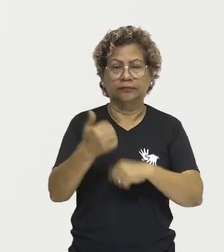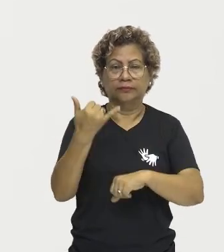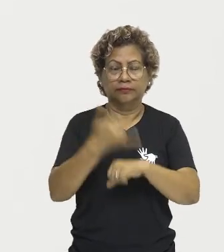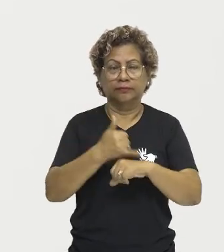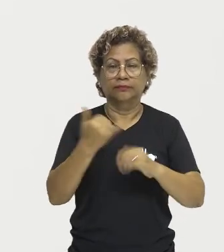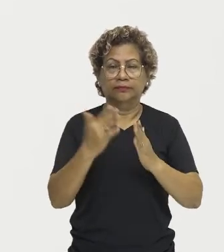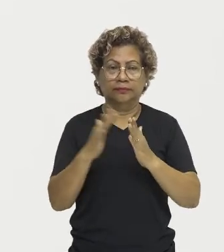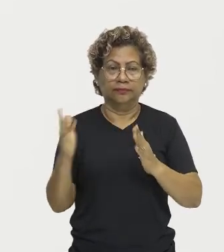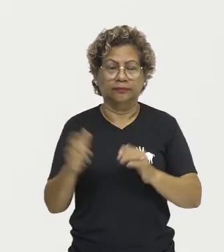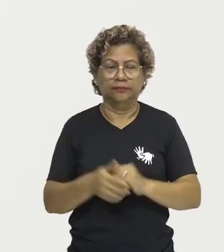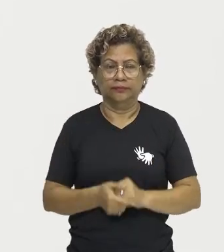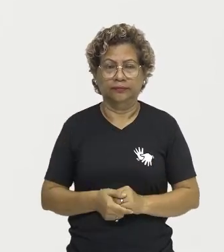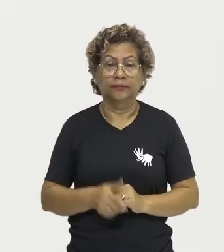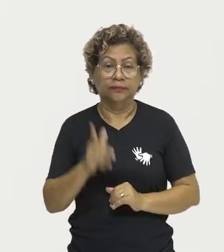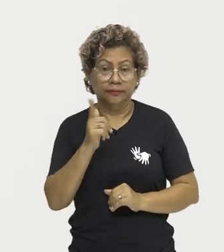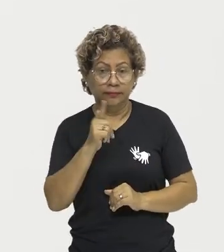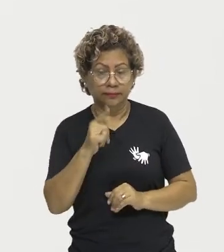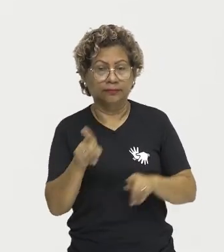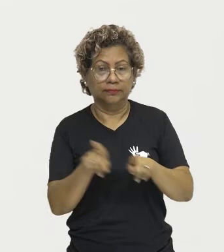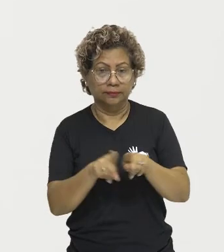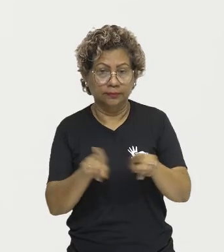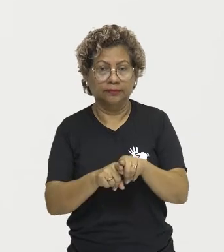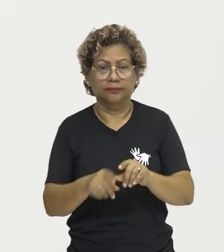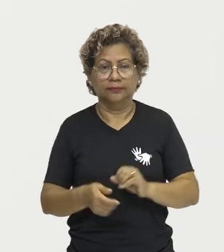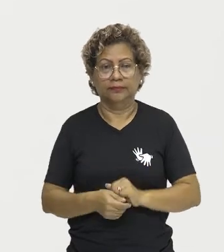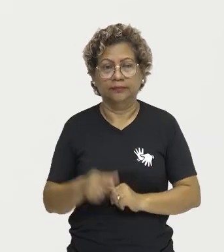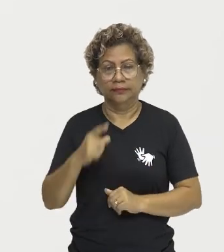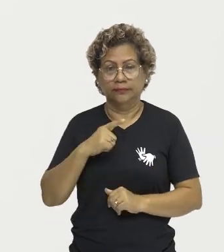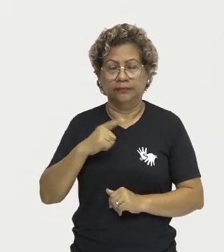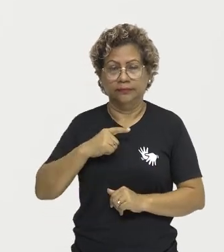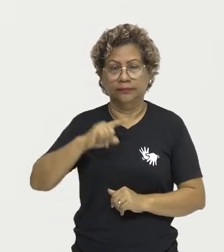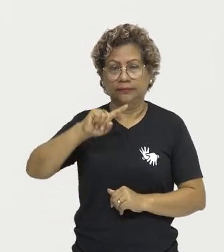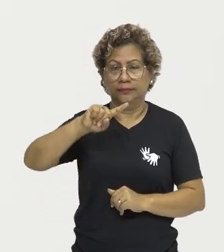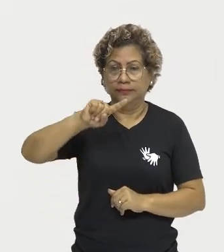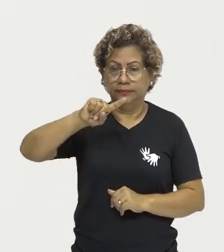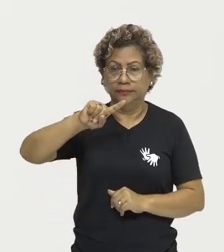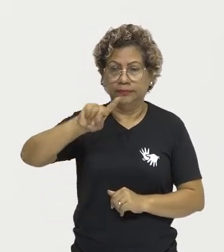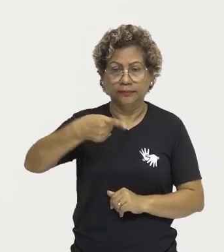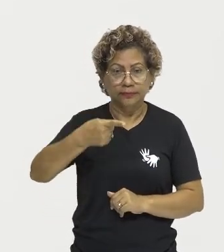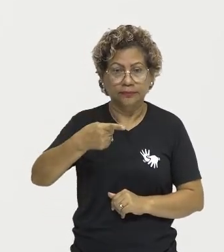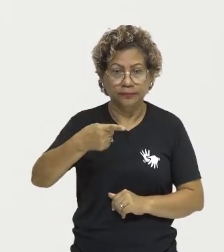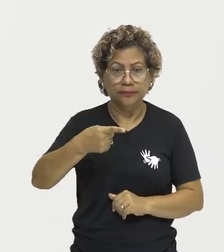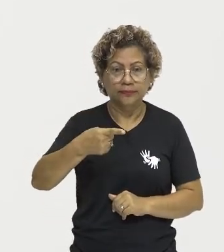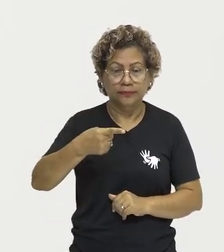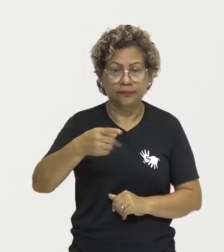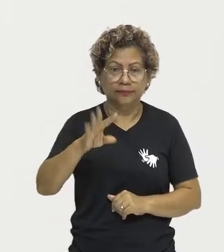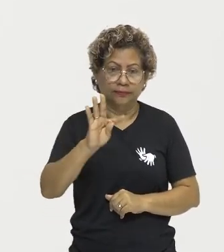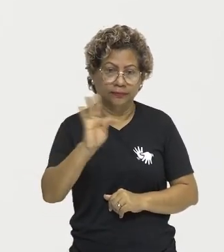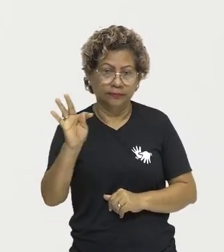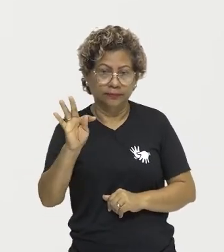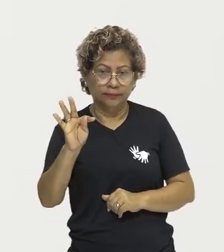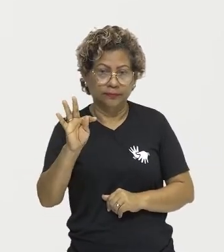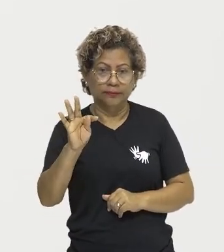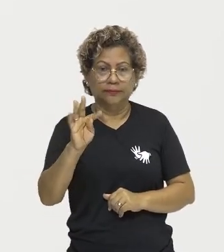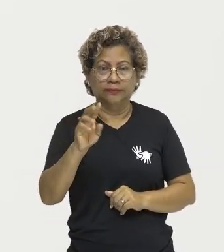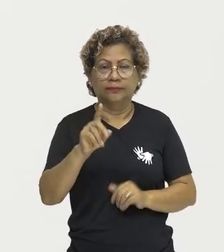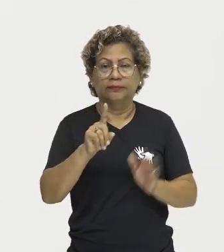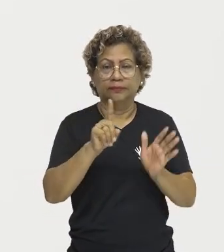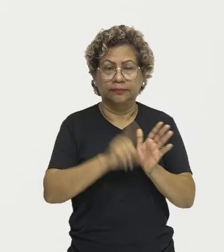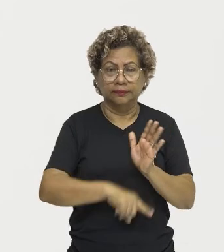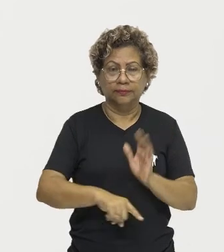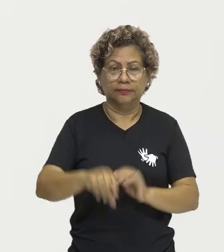água. 1000 vezes 1 vezes T. Dá 1000T vezes